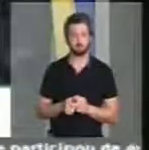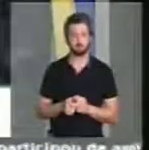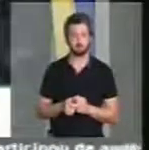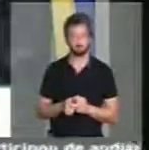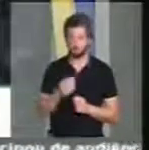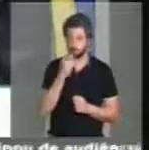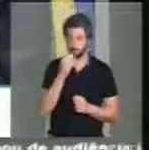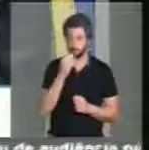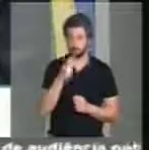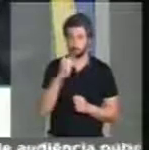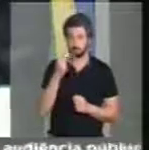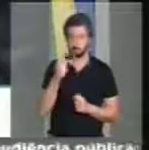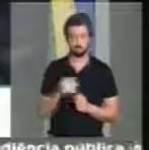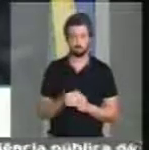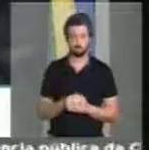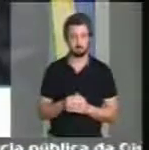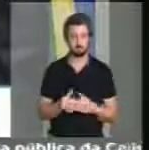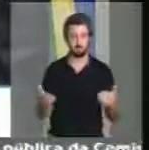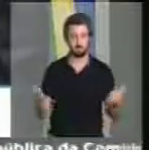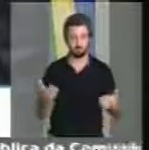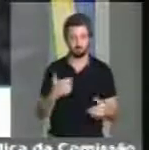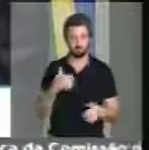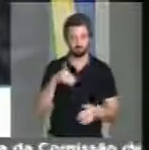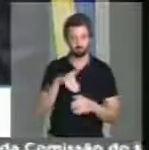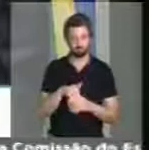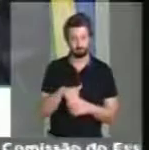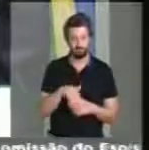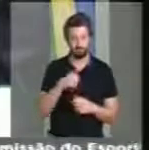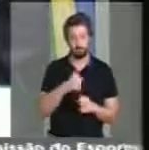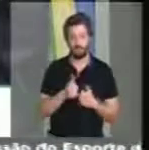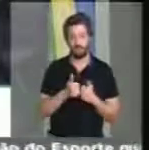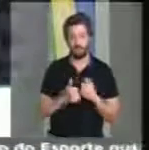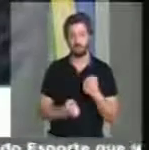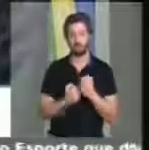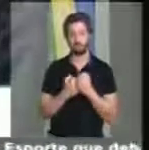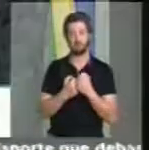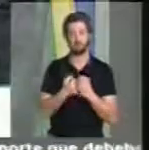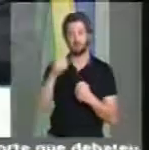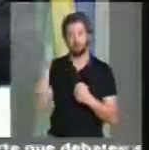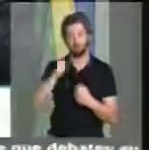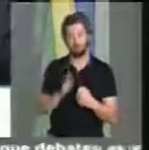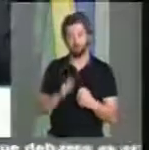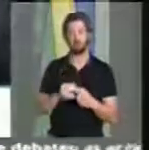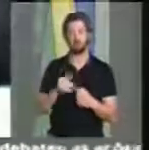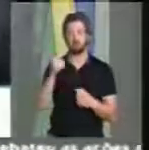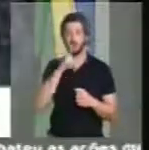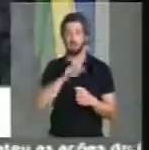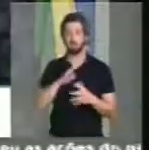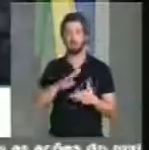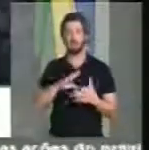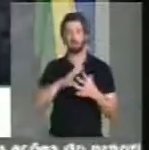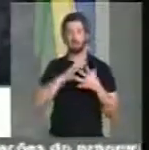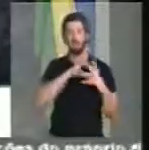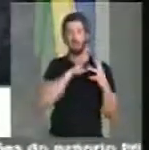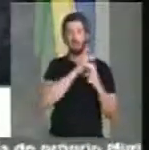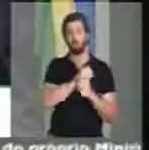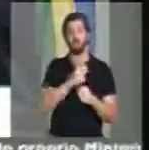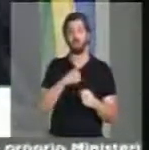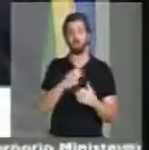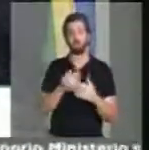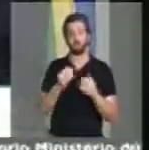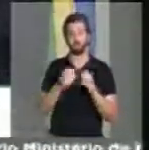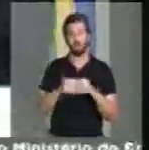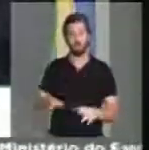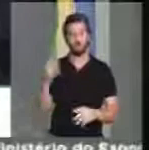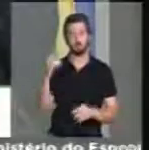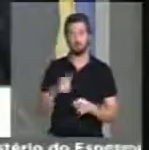devia dizer: eu agora vou ter que ajudar o país, que é a única maneira de recuperar o tempo perdido. Mas